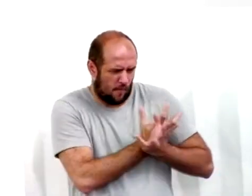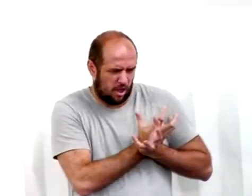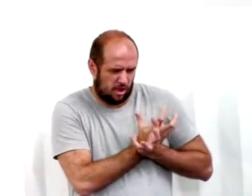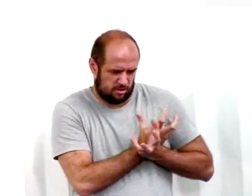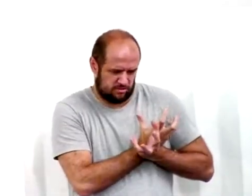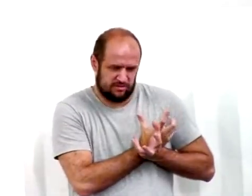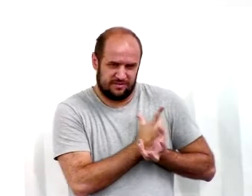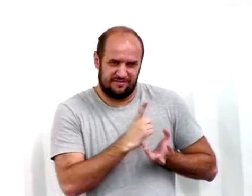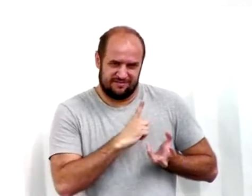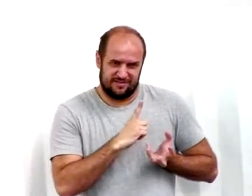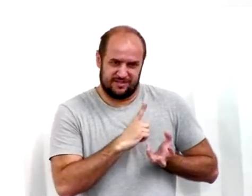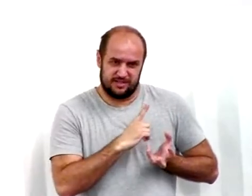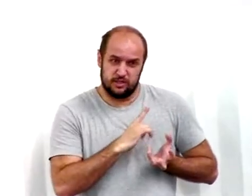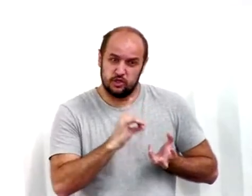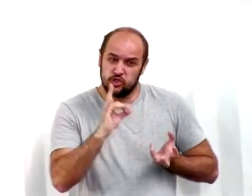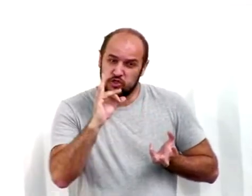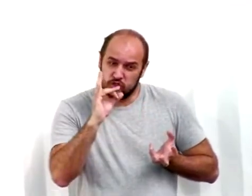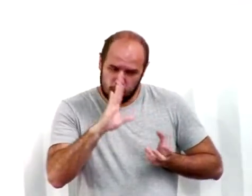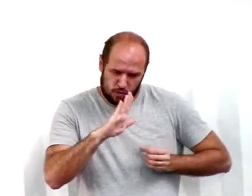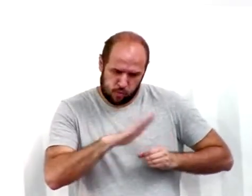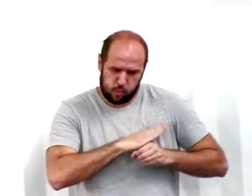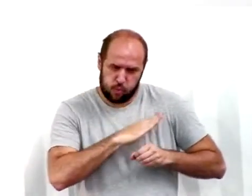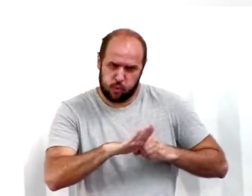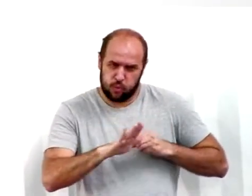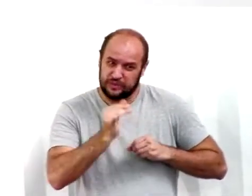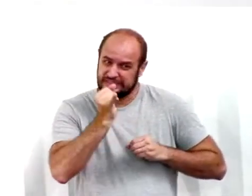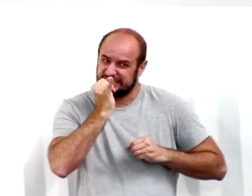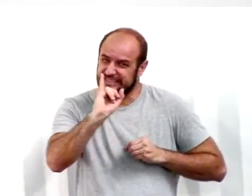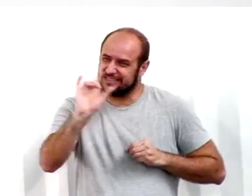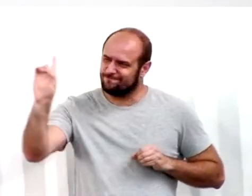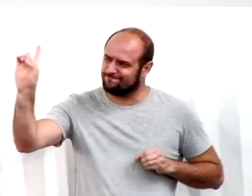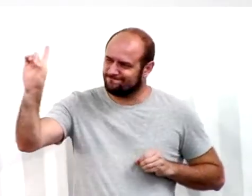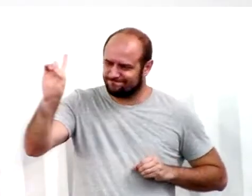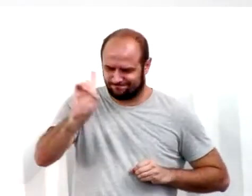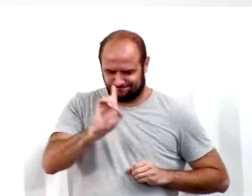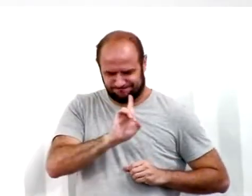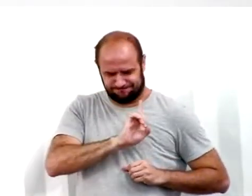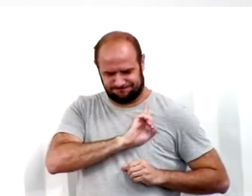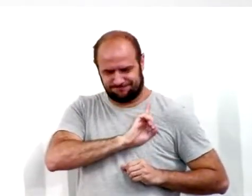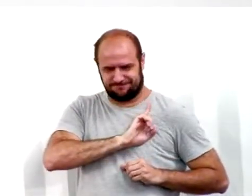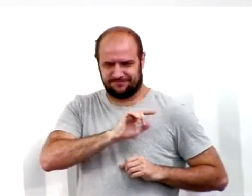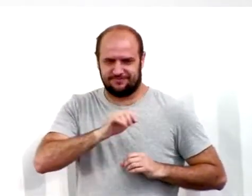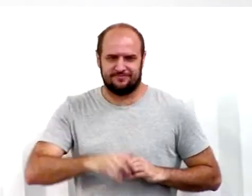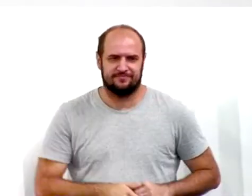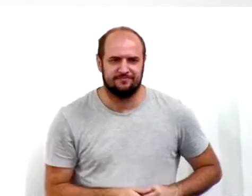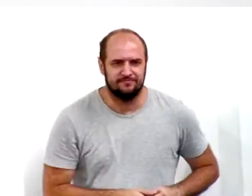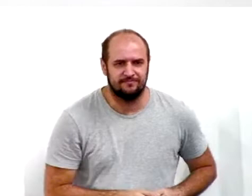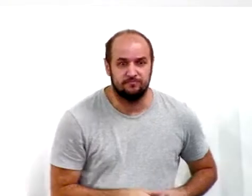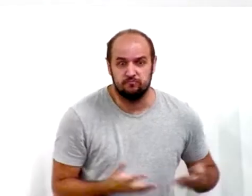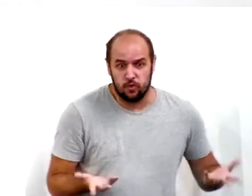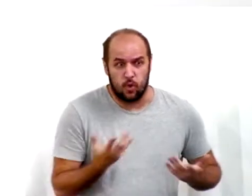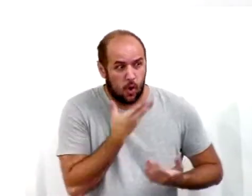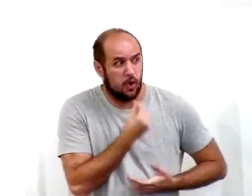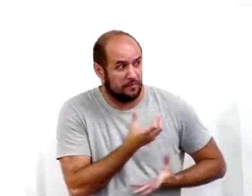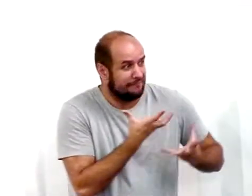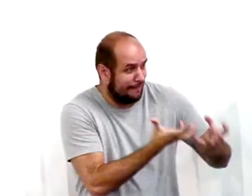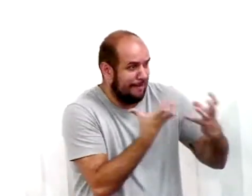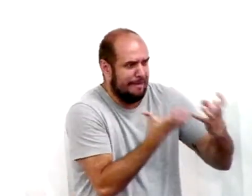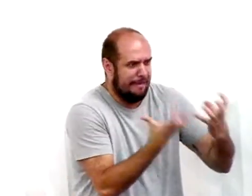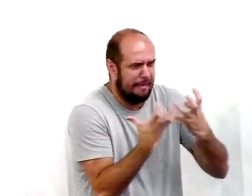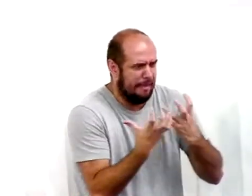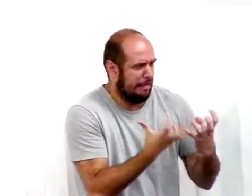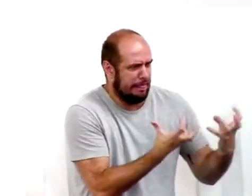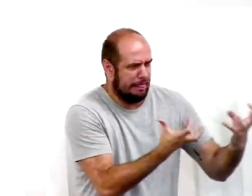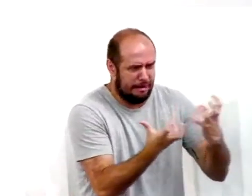só pode ser preenchido por Deus. Por isso os homens são insaciáveis, até que